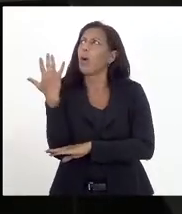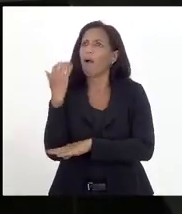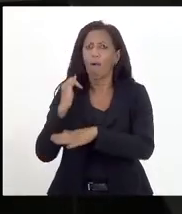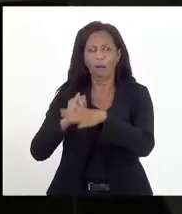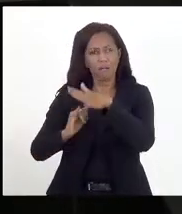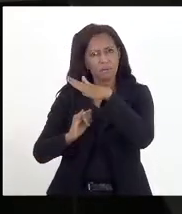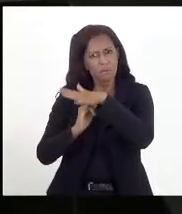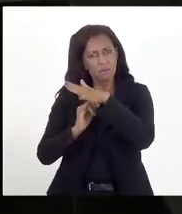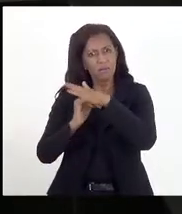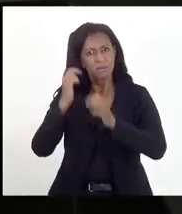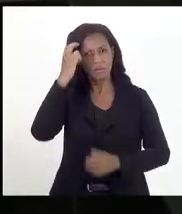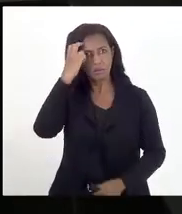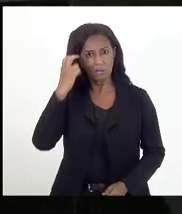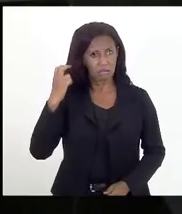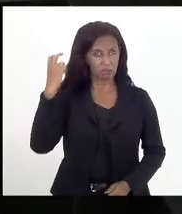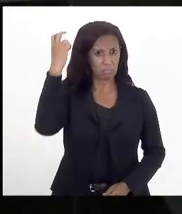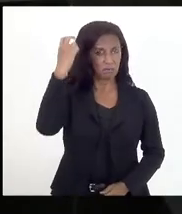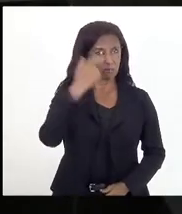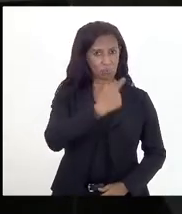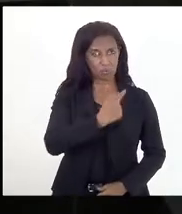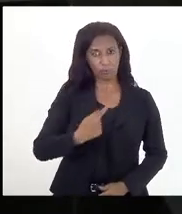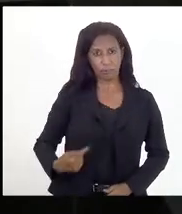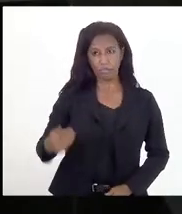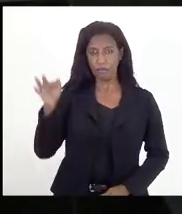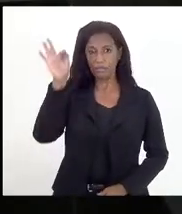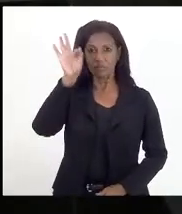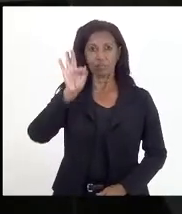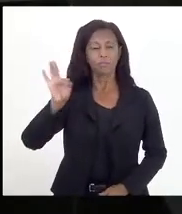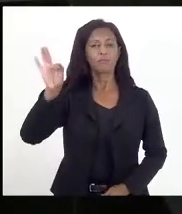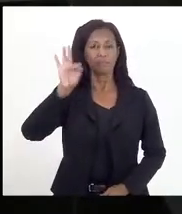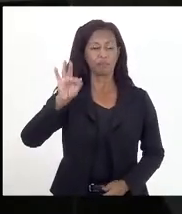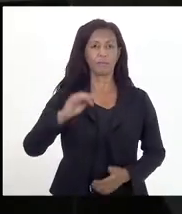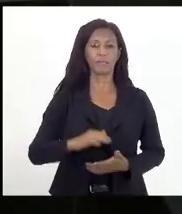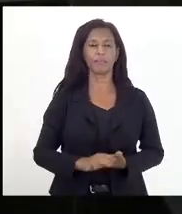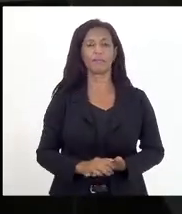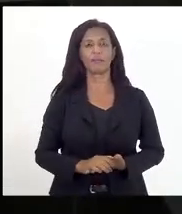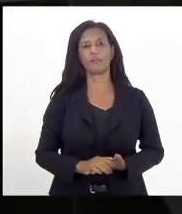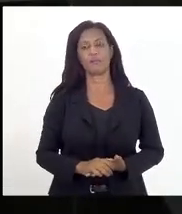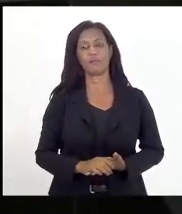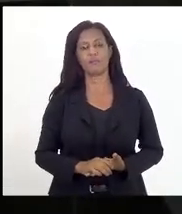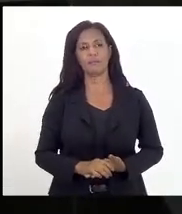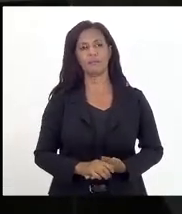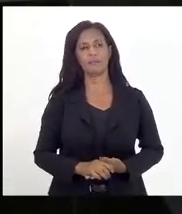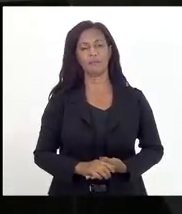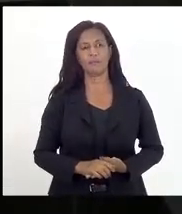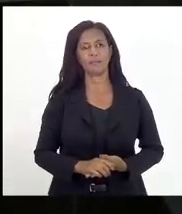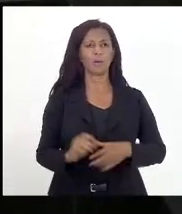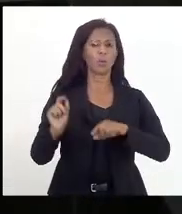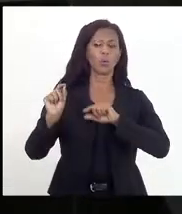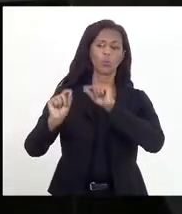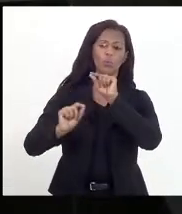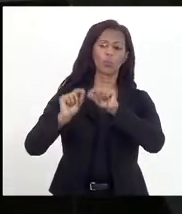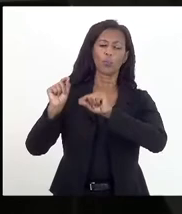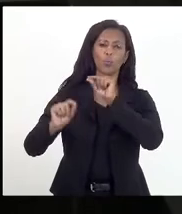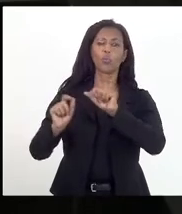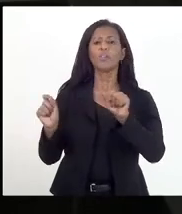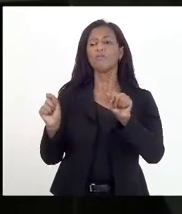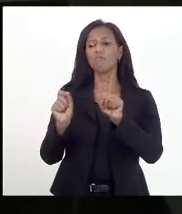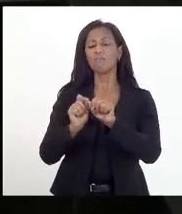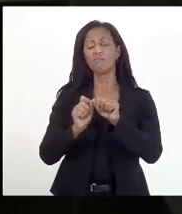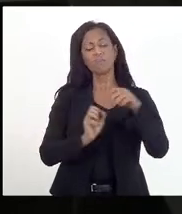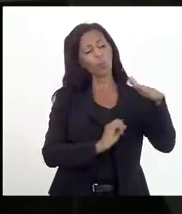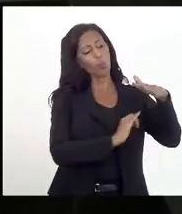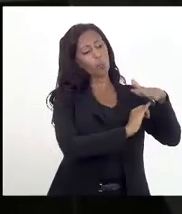culturais do Governo Federal na locados em e o que você vai fazer coração